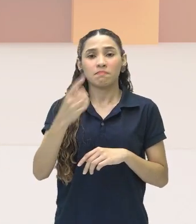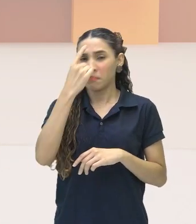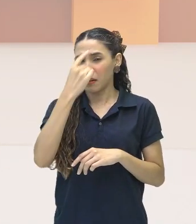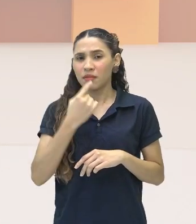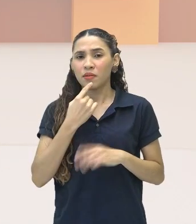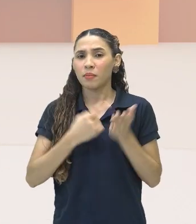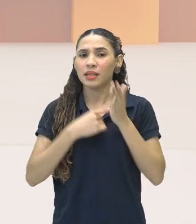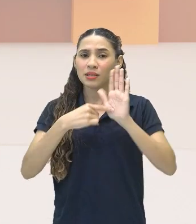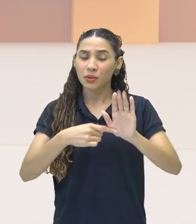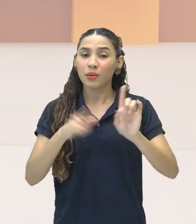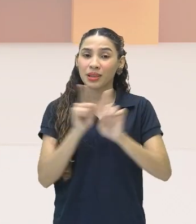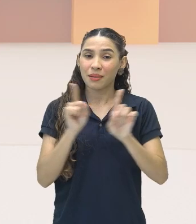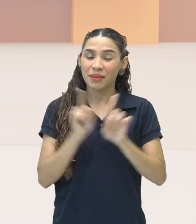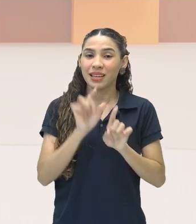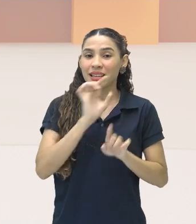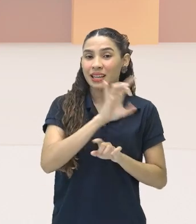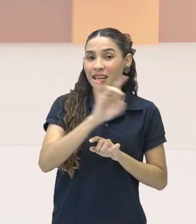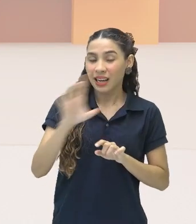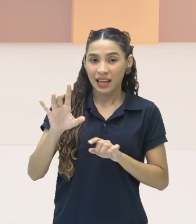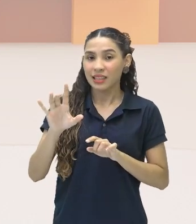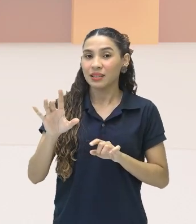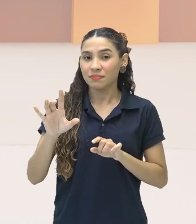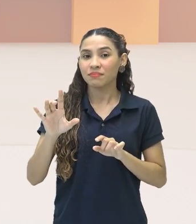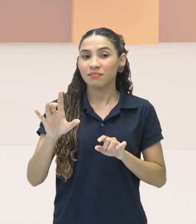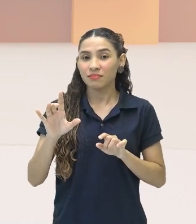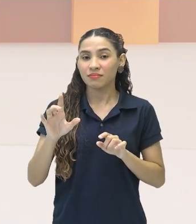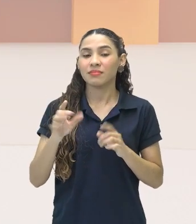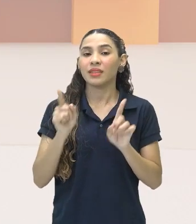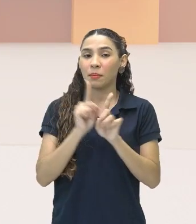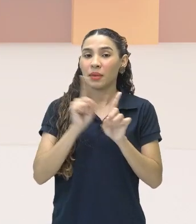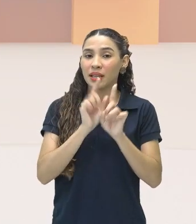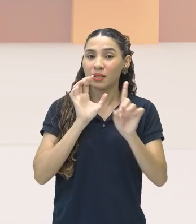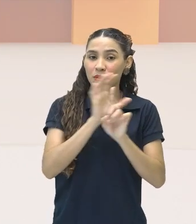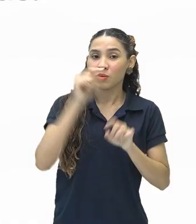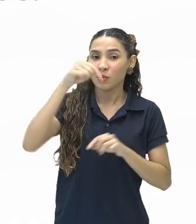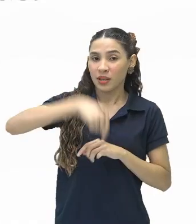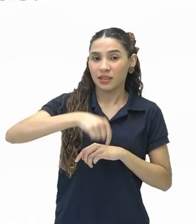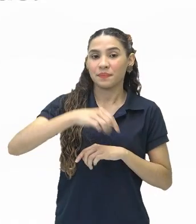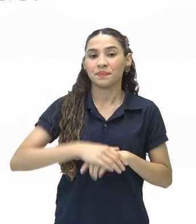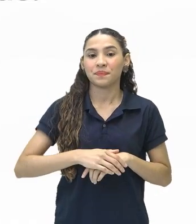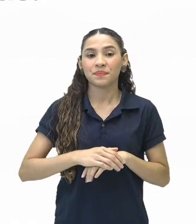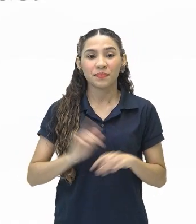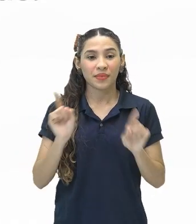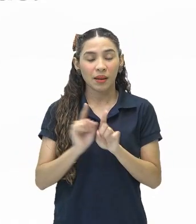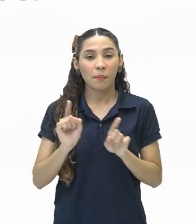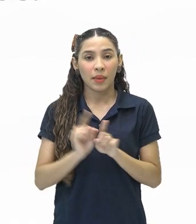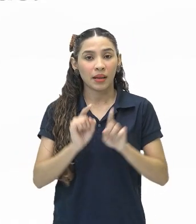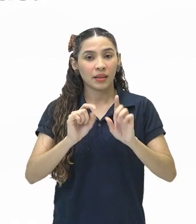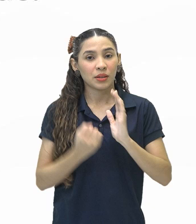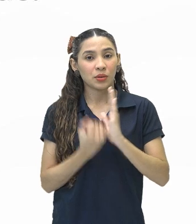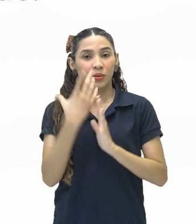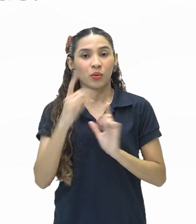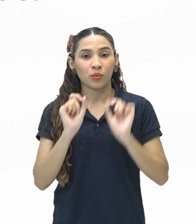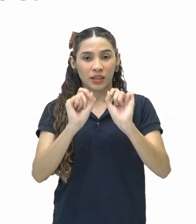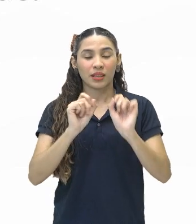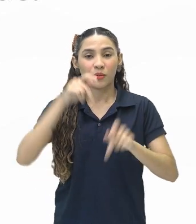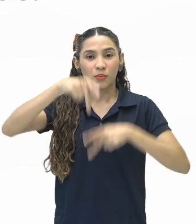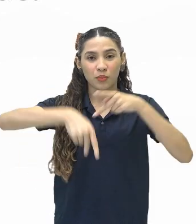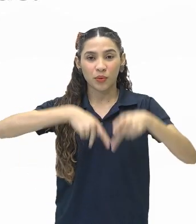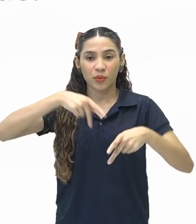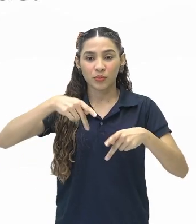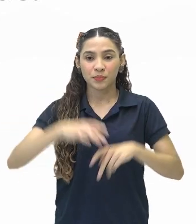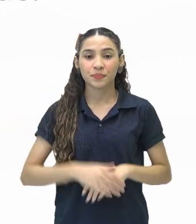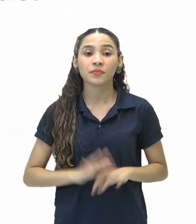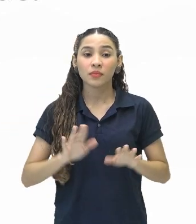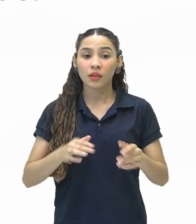si, né? Cada um trouxe um pouquinho de si para cá. E cada um formou esse povo. Olha só,